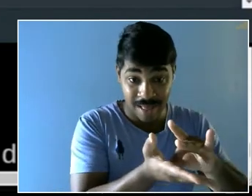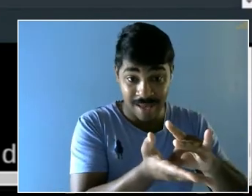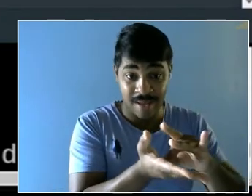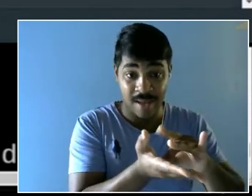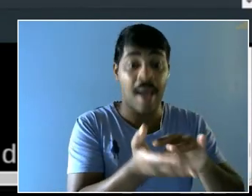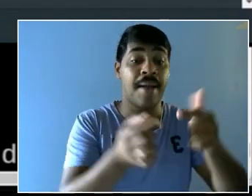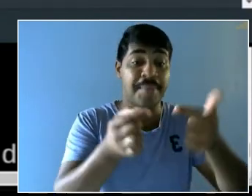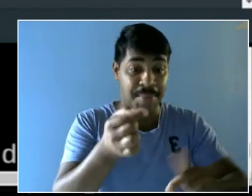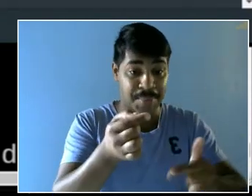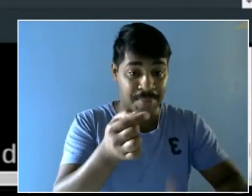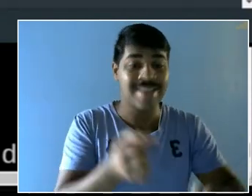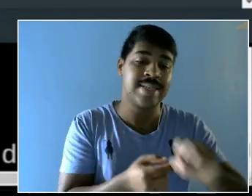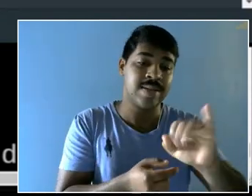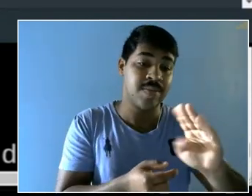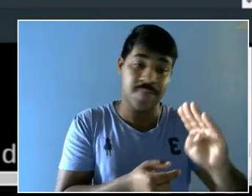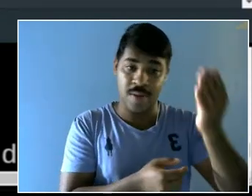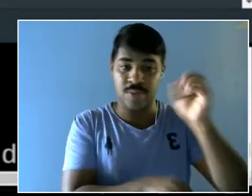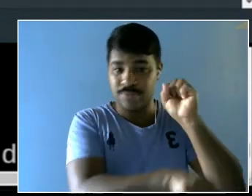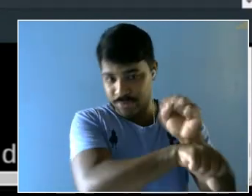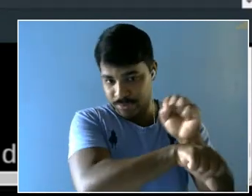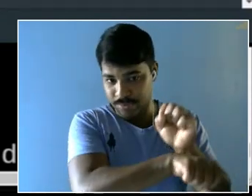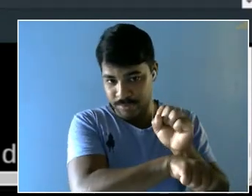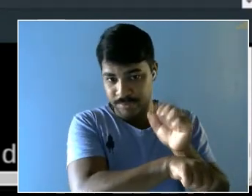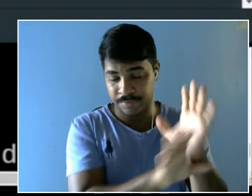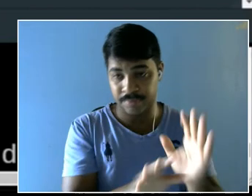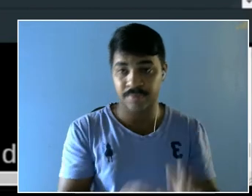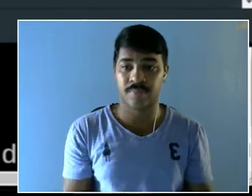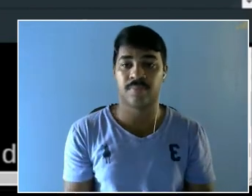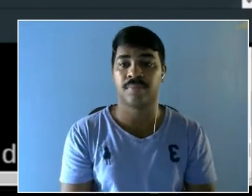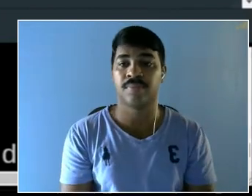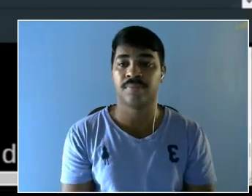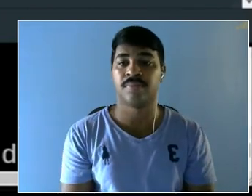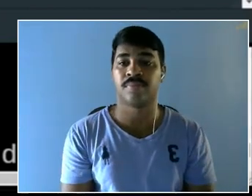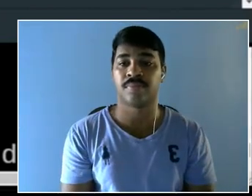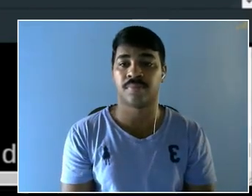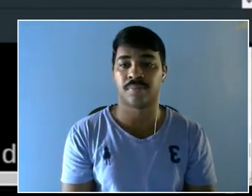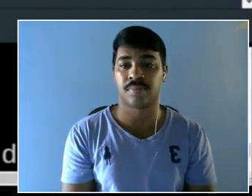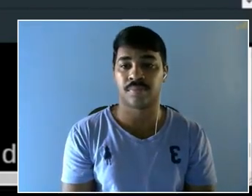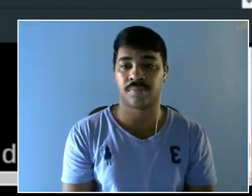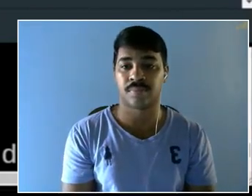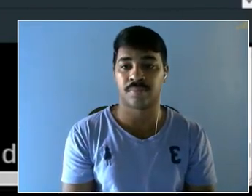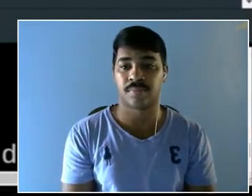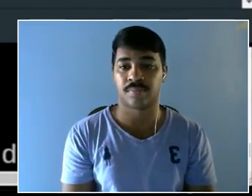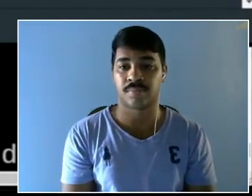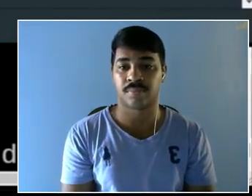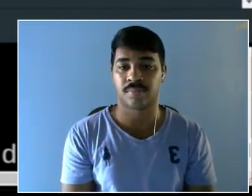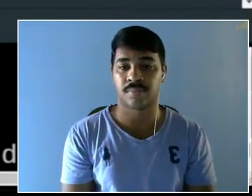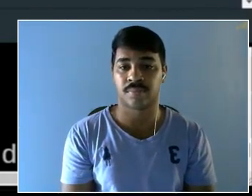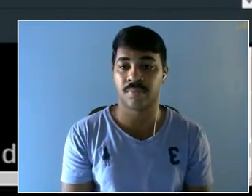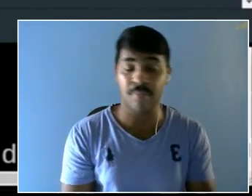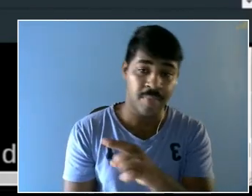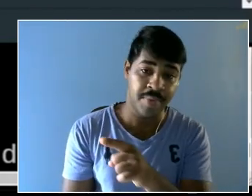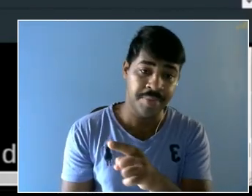nesse exemplo, nesse exato exemplo, nunca vai mudar. nunca vai deixar